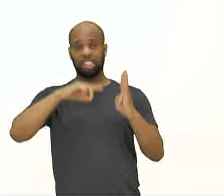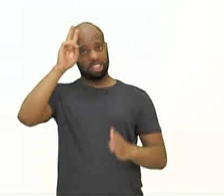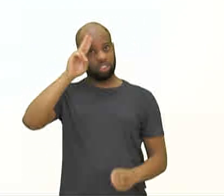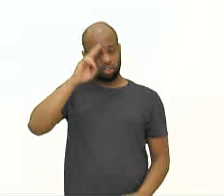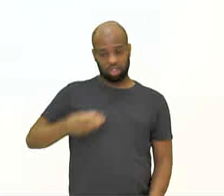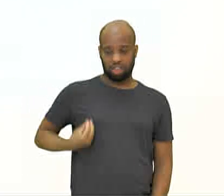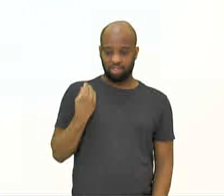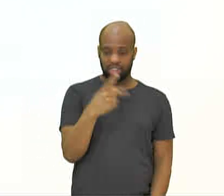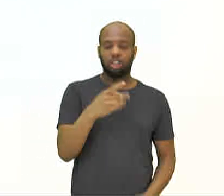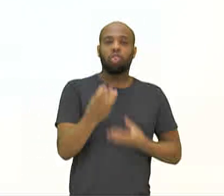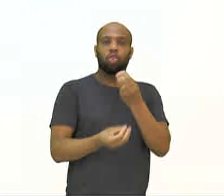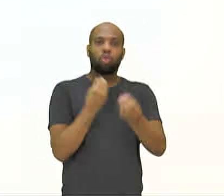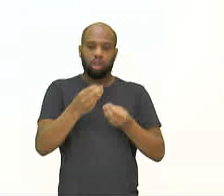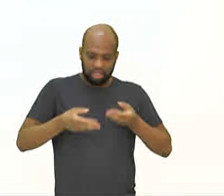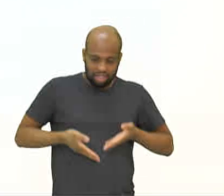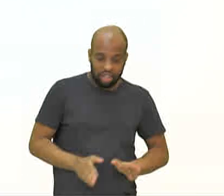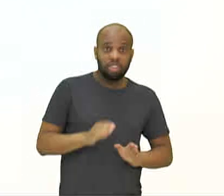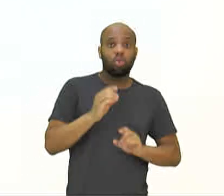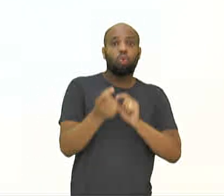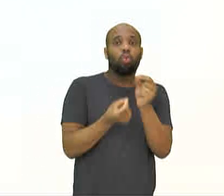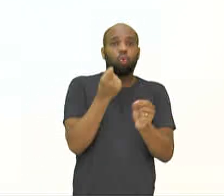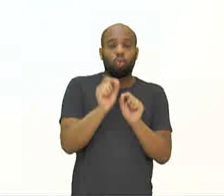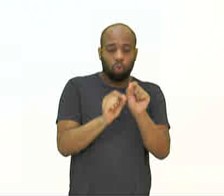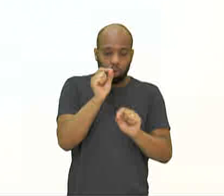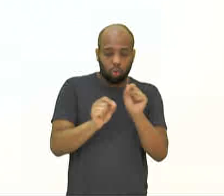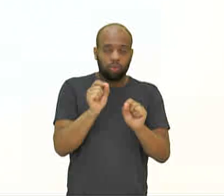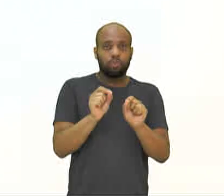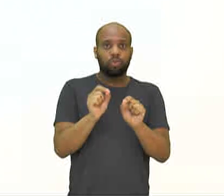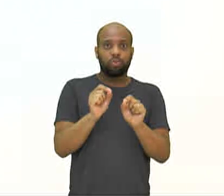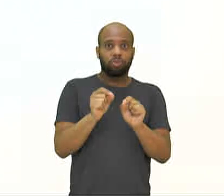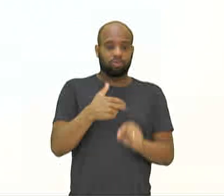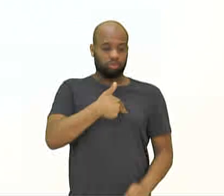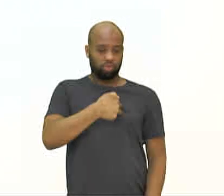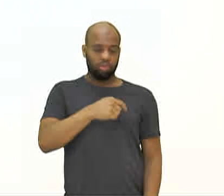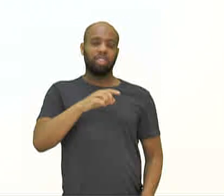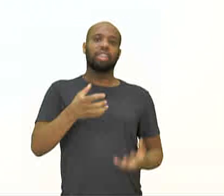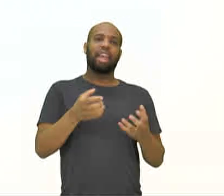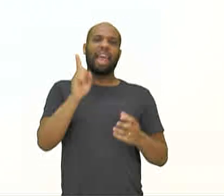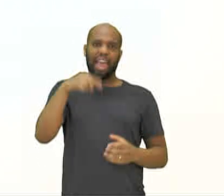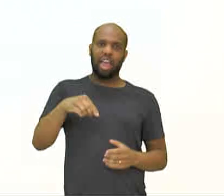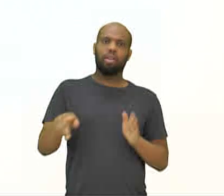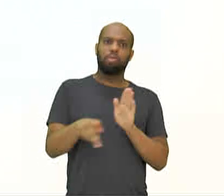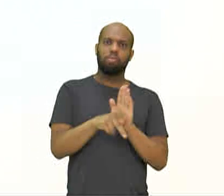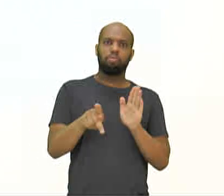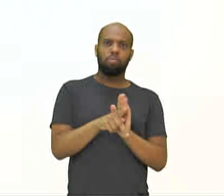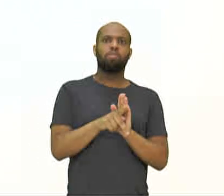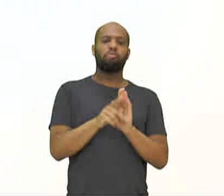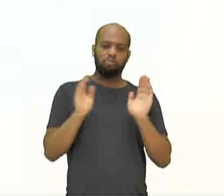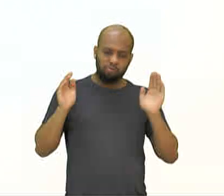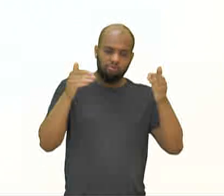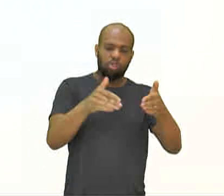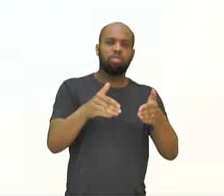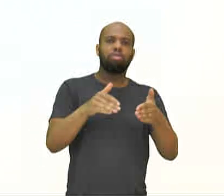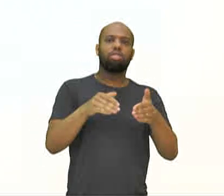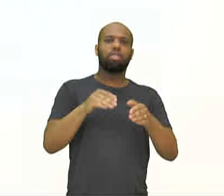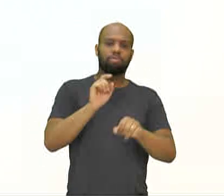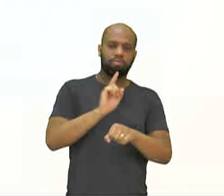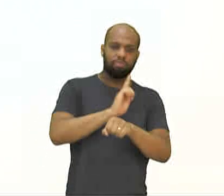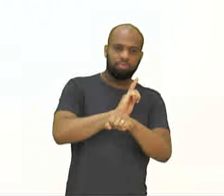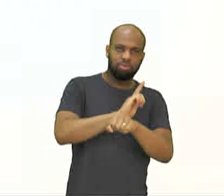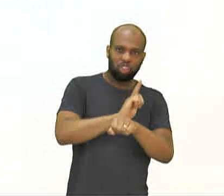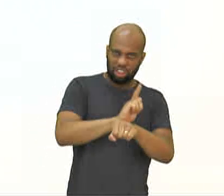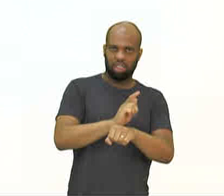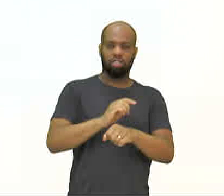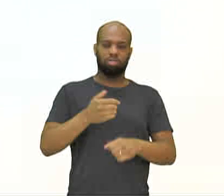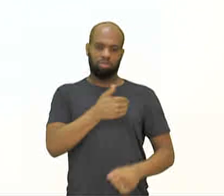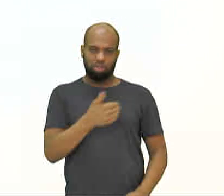como, desde o nascimento, Getúlio Vargas estaria fadado a liderar o seu povo. Então, criação de um mito. A história de Getúlio